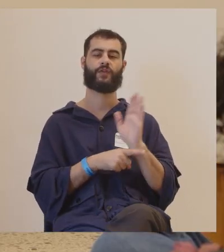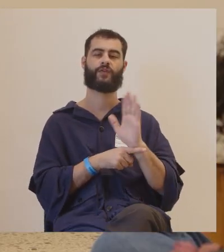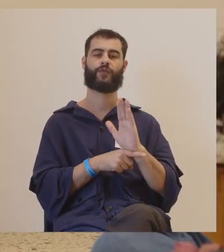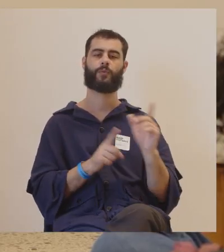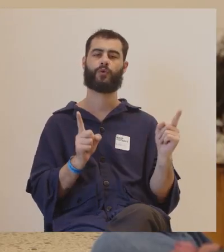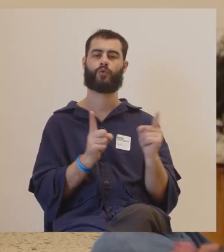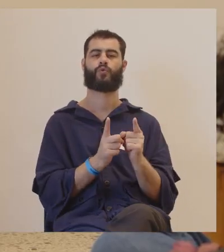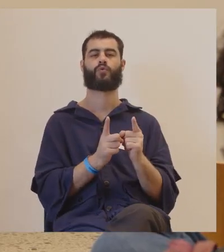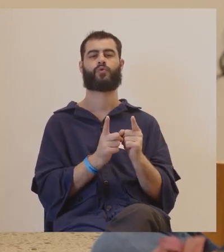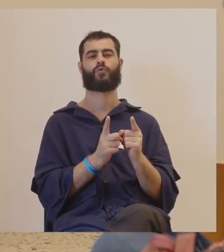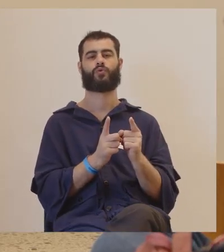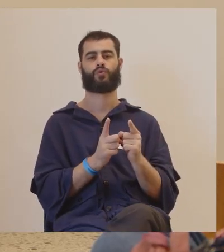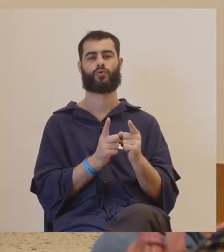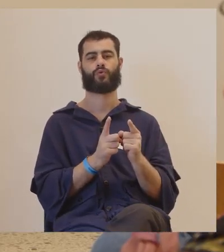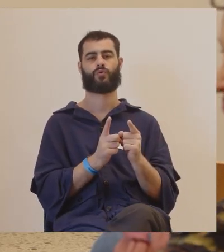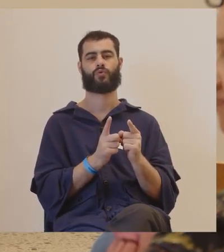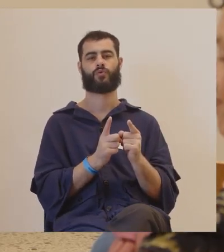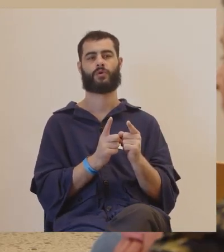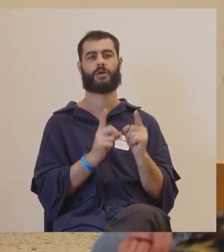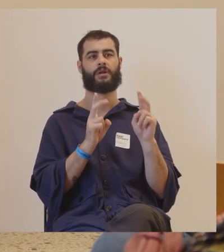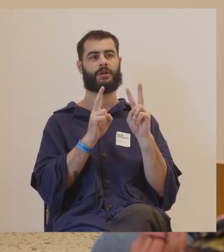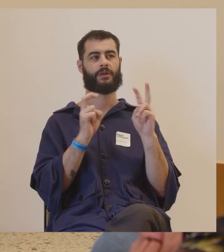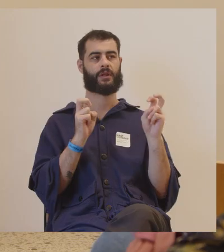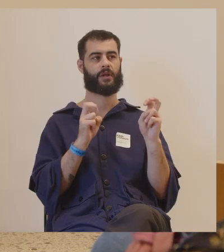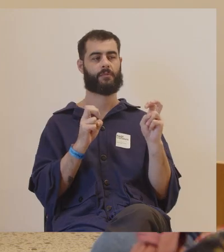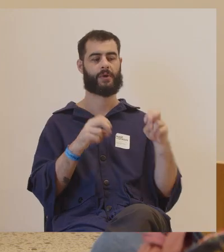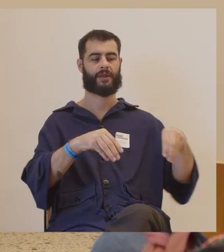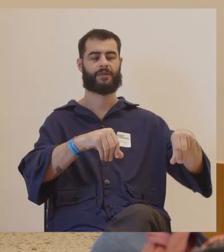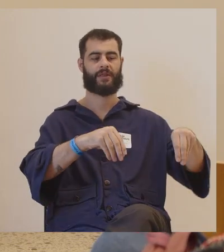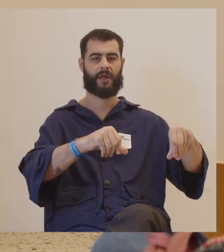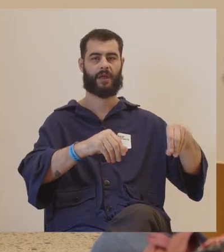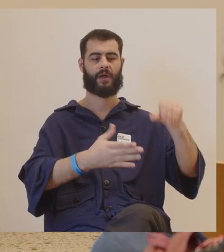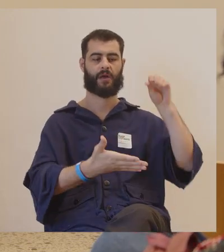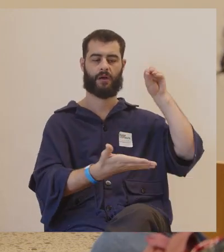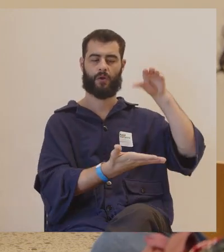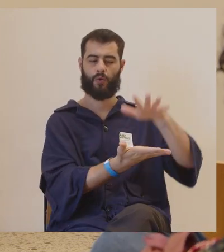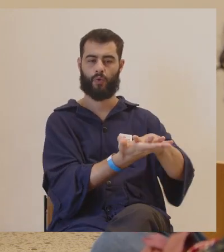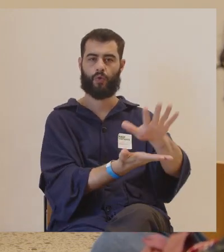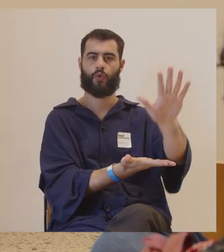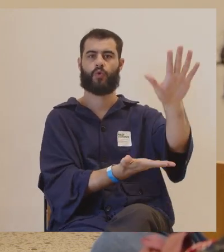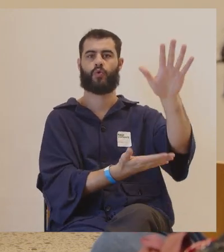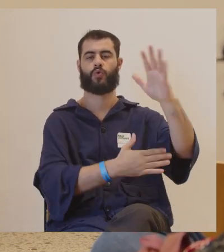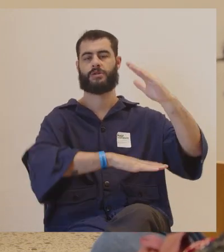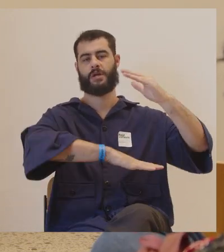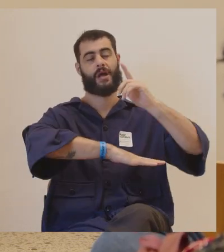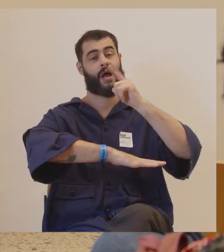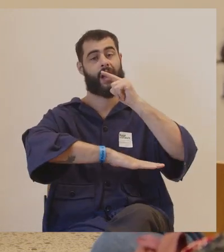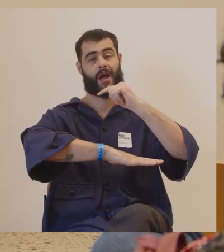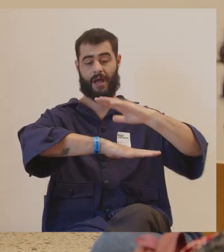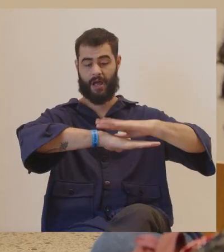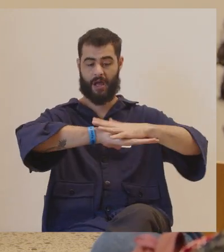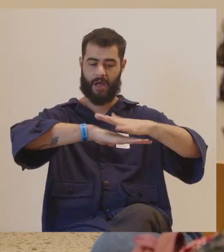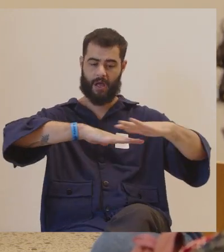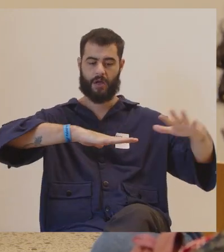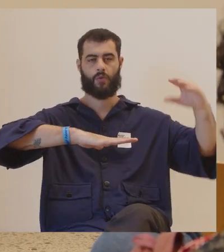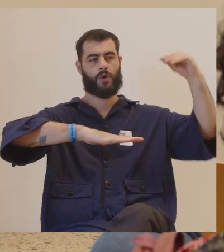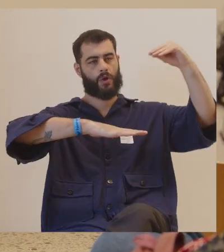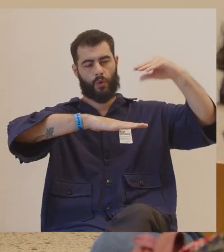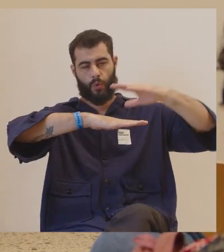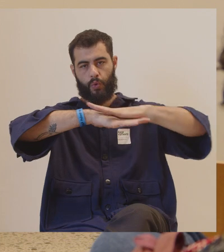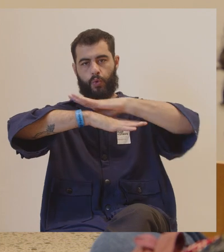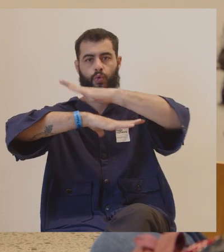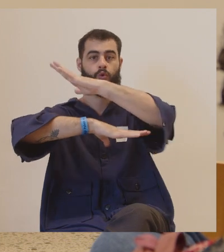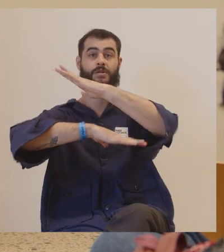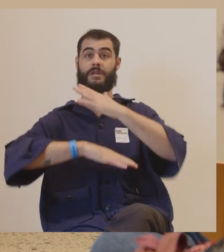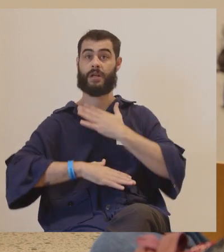sobre os efeitos atmosféricos luminosos, a superfície brilhante da água, a superfície refletora da água. Ele está inspirado